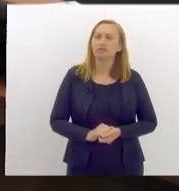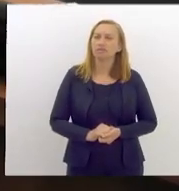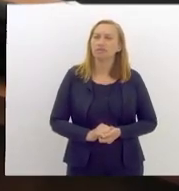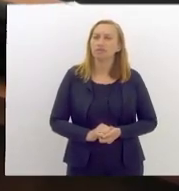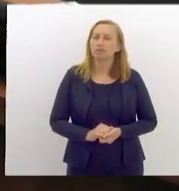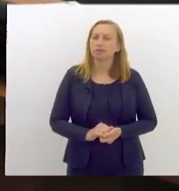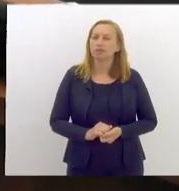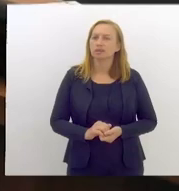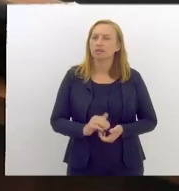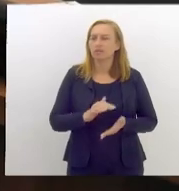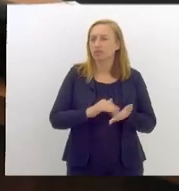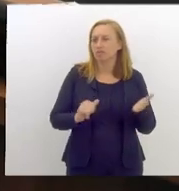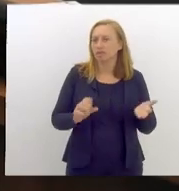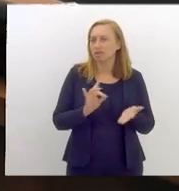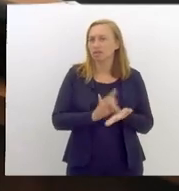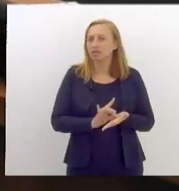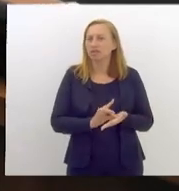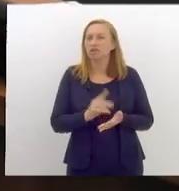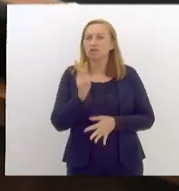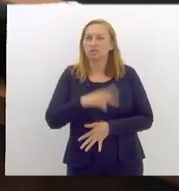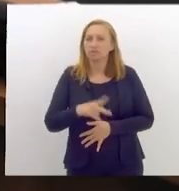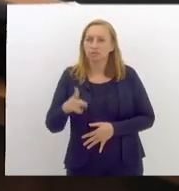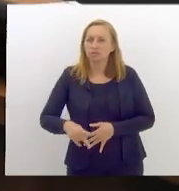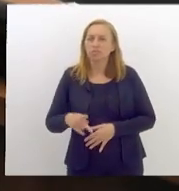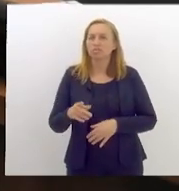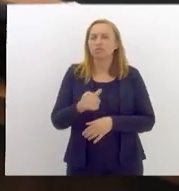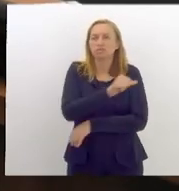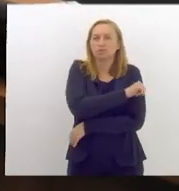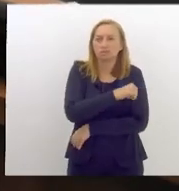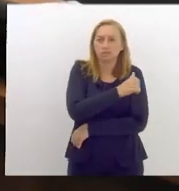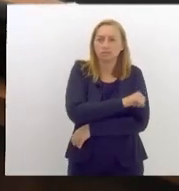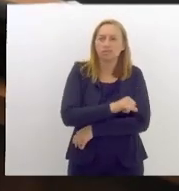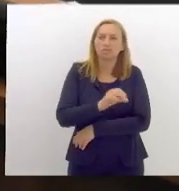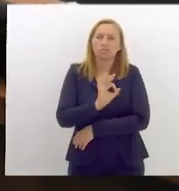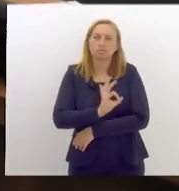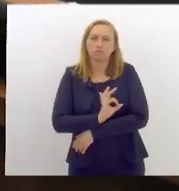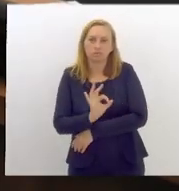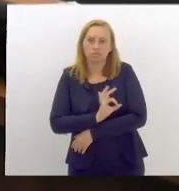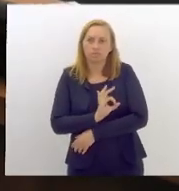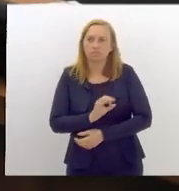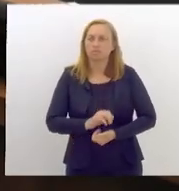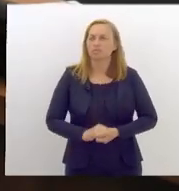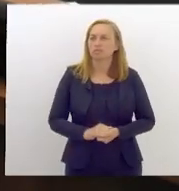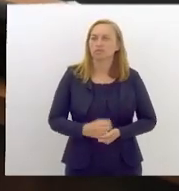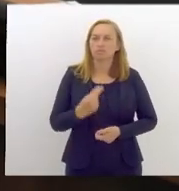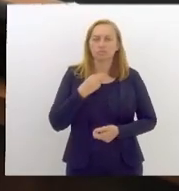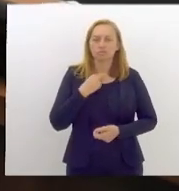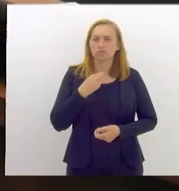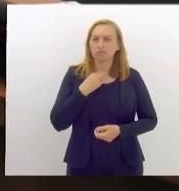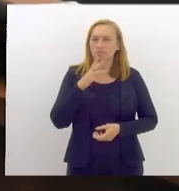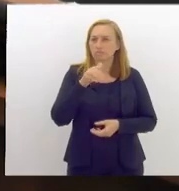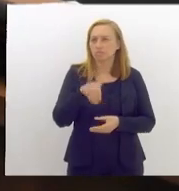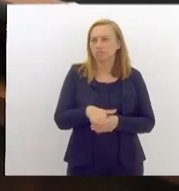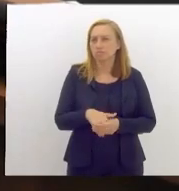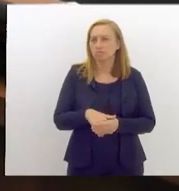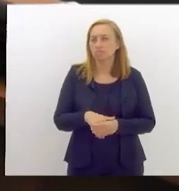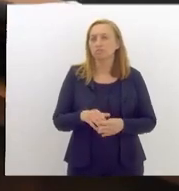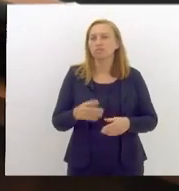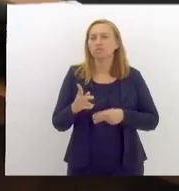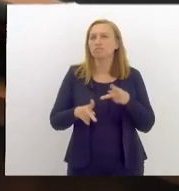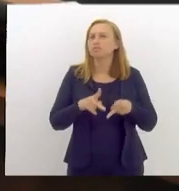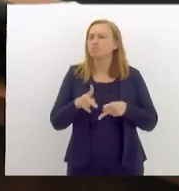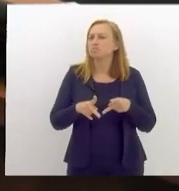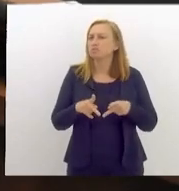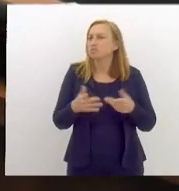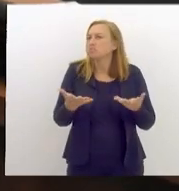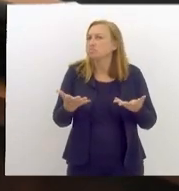realidade dos professores dos enfermeiros dos policiais nós não podemos votar isso o que que a população vai